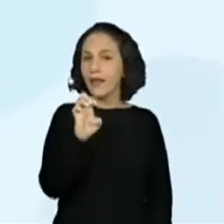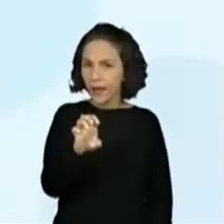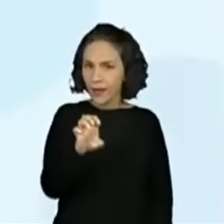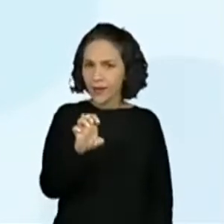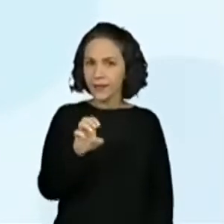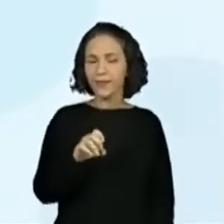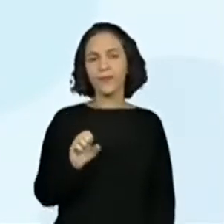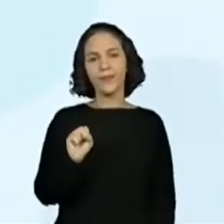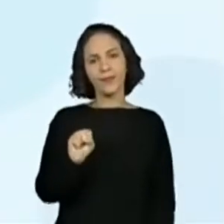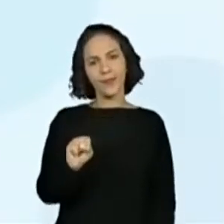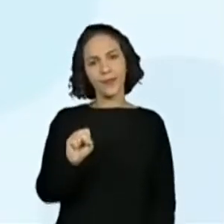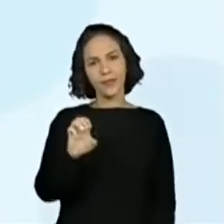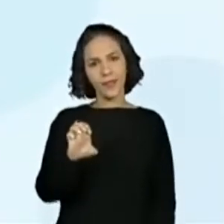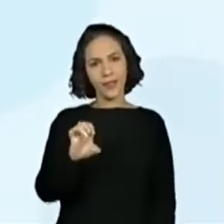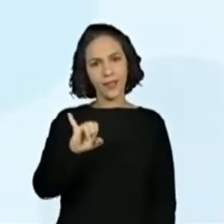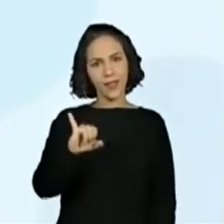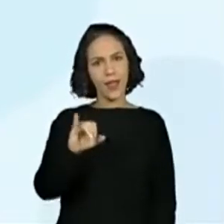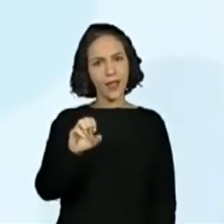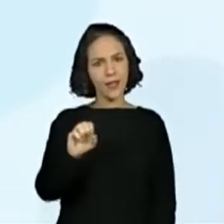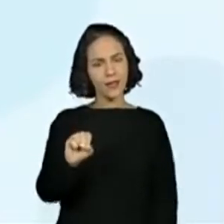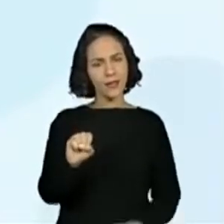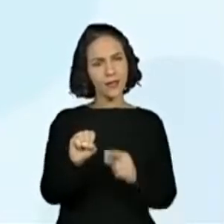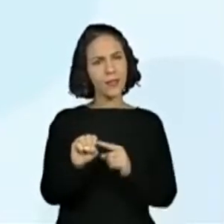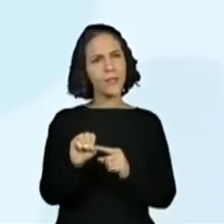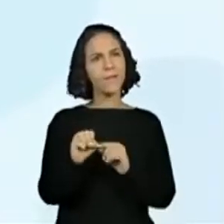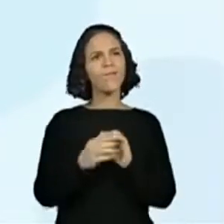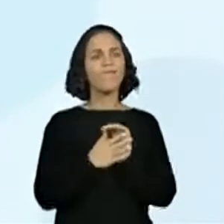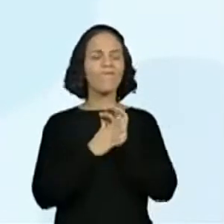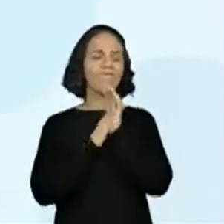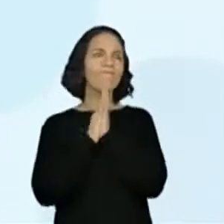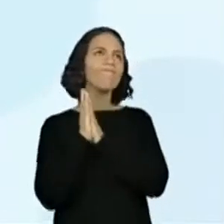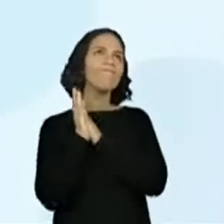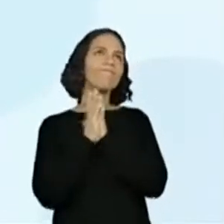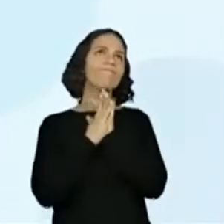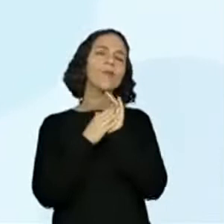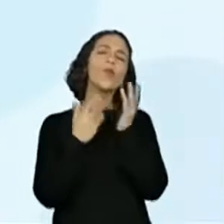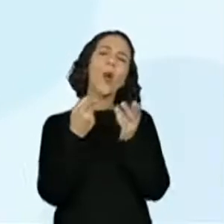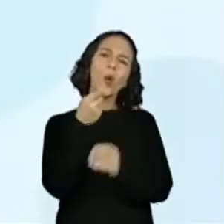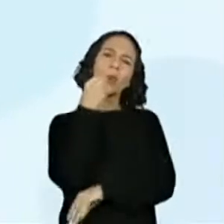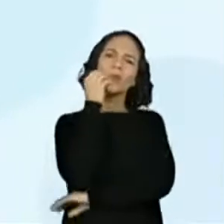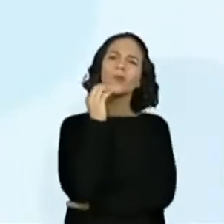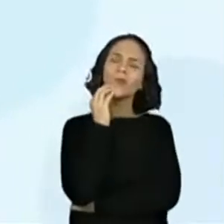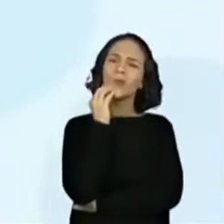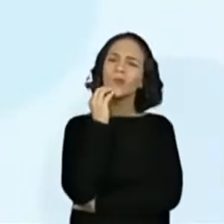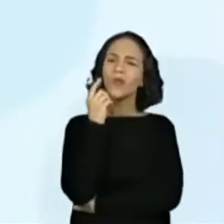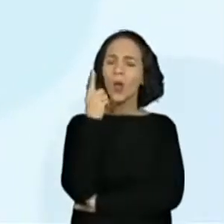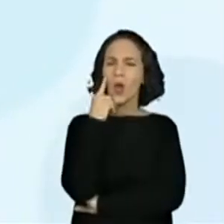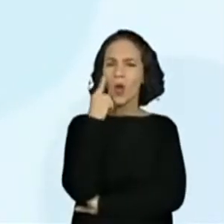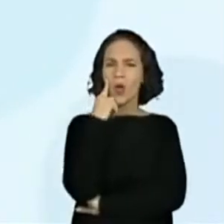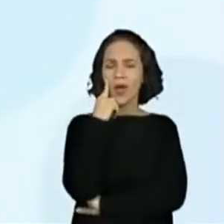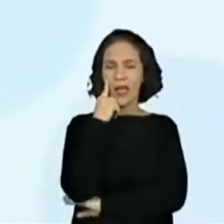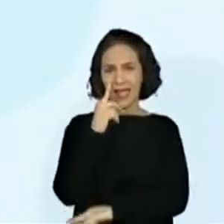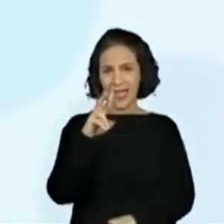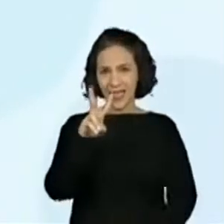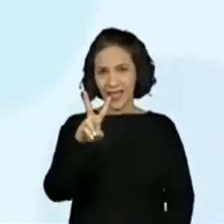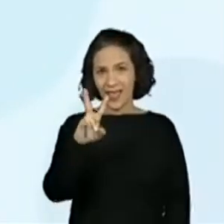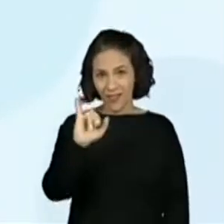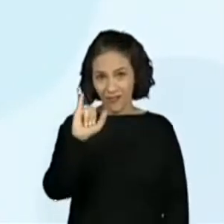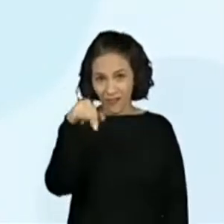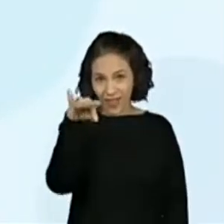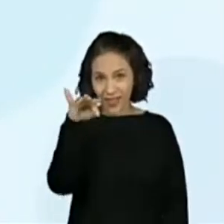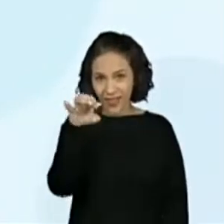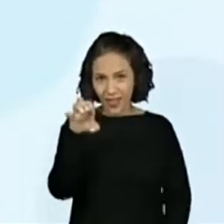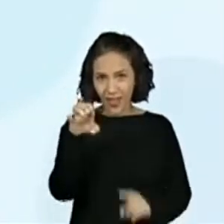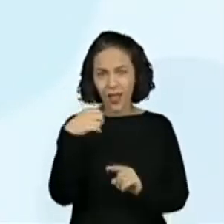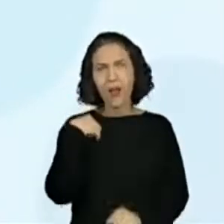6. Olha só. 20 e 6. Deixa eu até tirar aqui então, a marcação. Então, eu já sei que o 20 é o 2 e o 0, né,